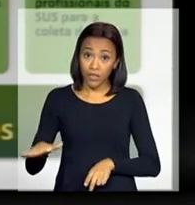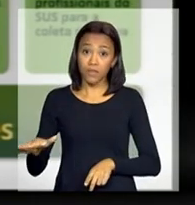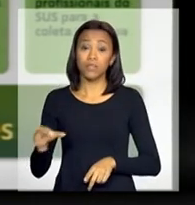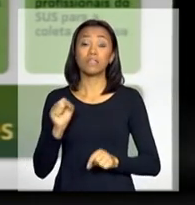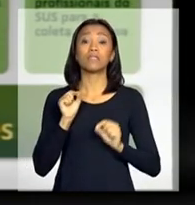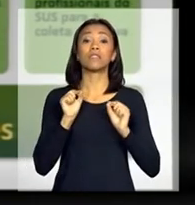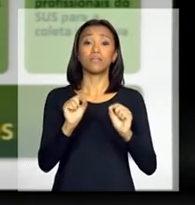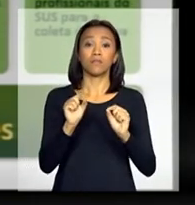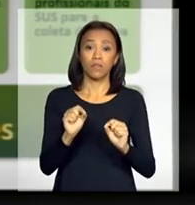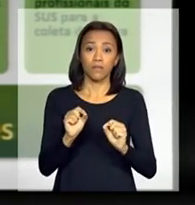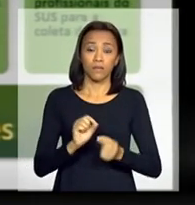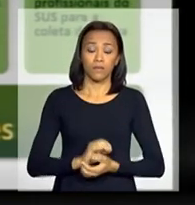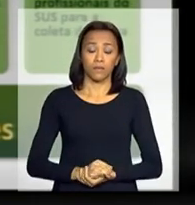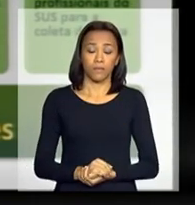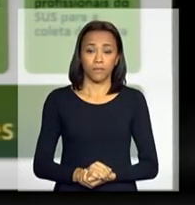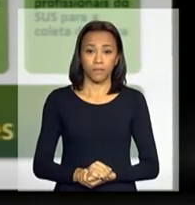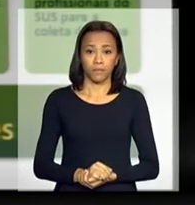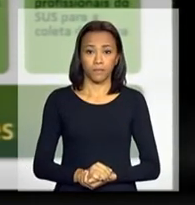situação